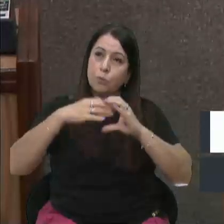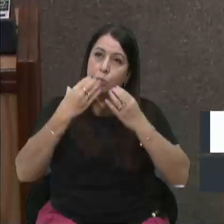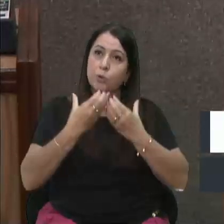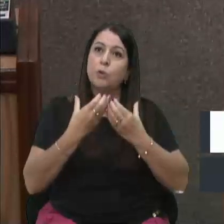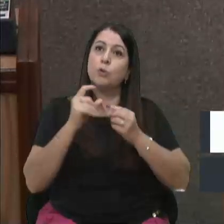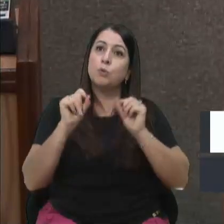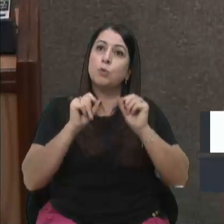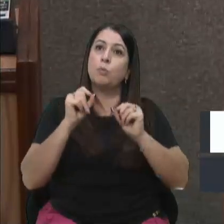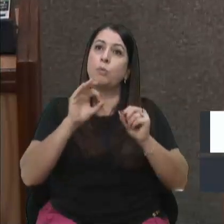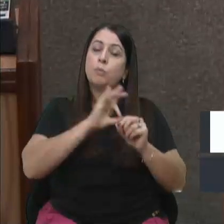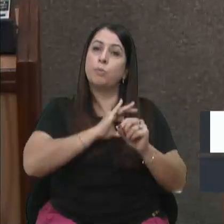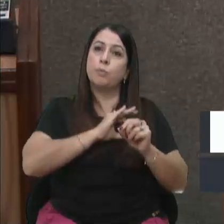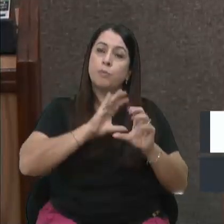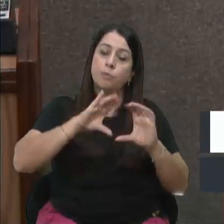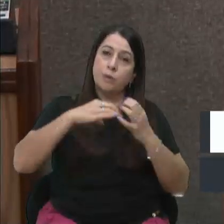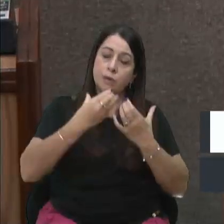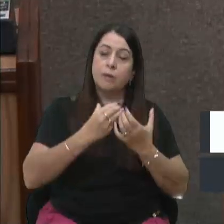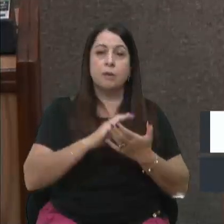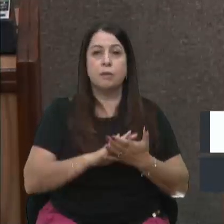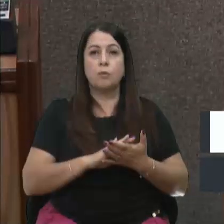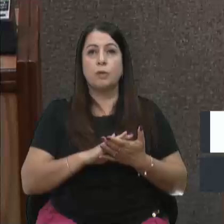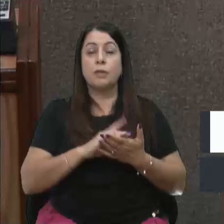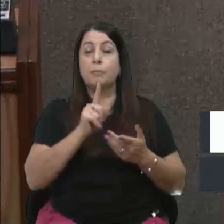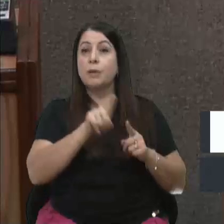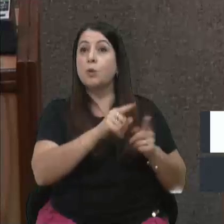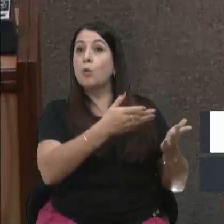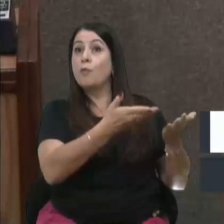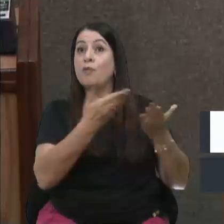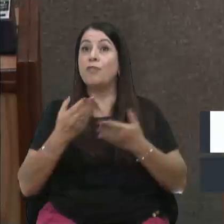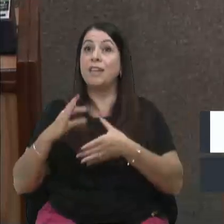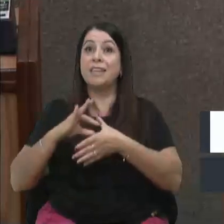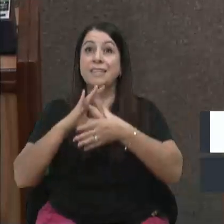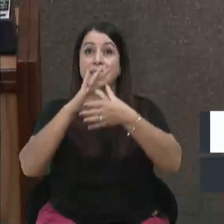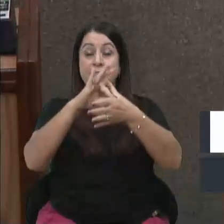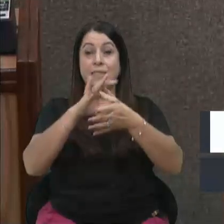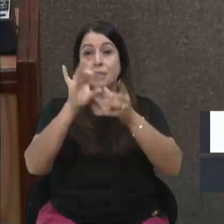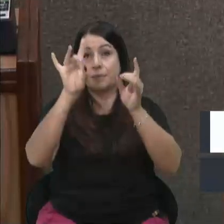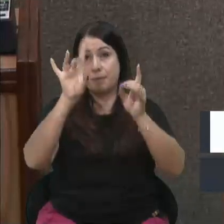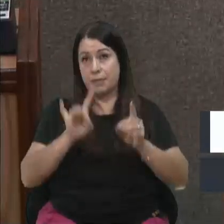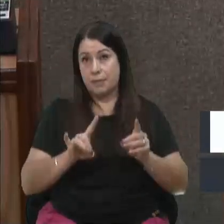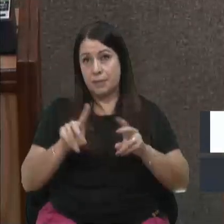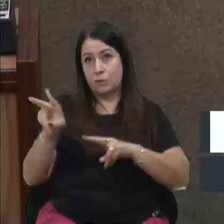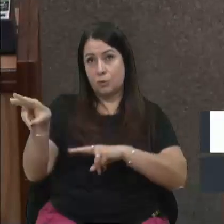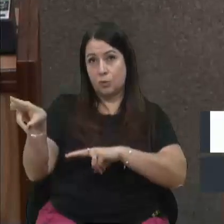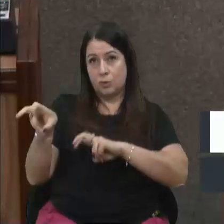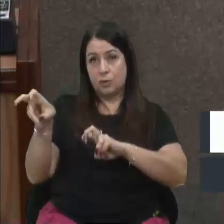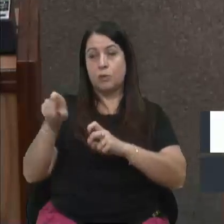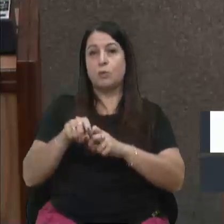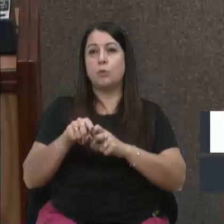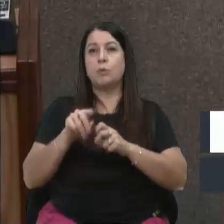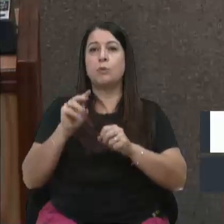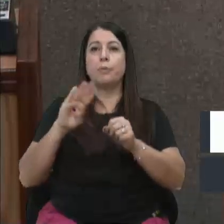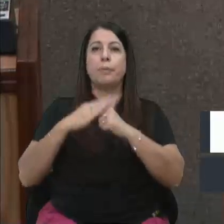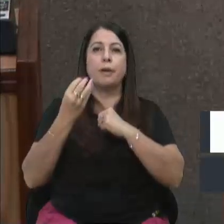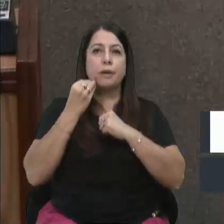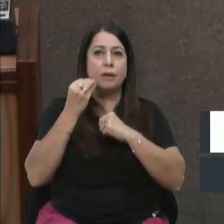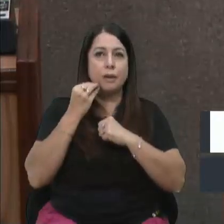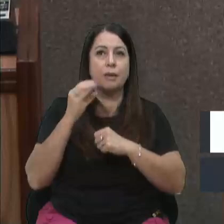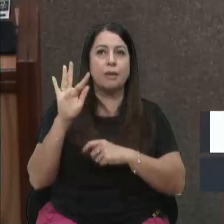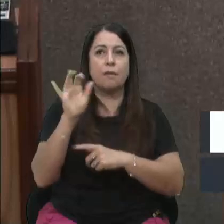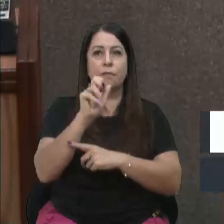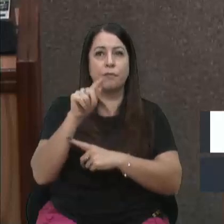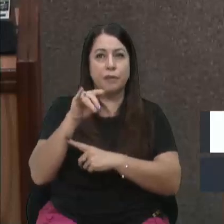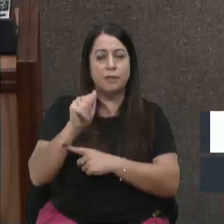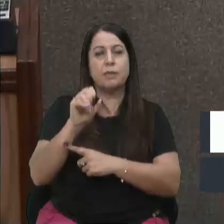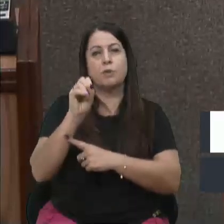né, sobre policiamento comunitário. A gente convida as lideranças, especialmente no interior, Ana Rec, Fazenda